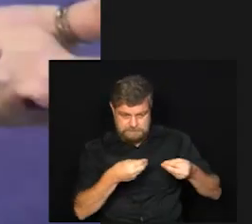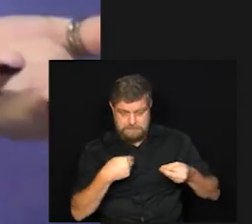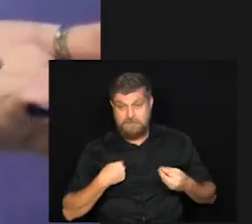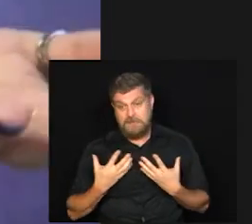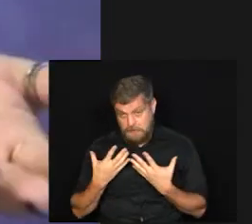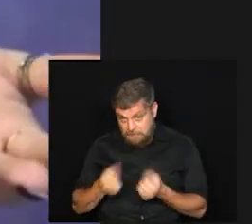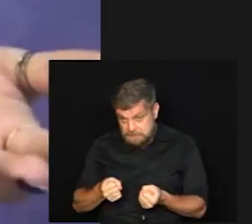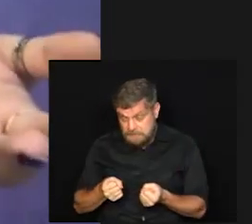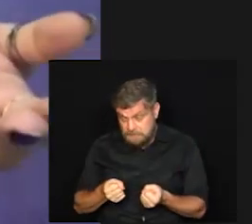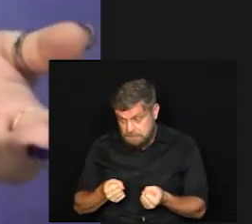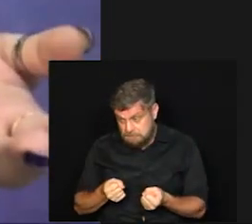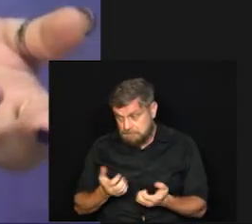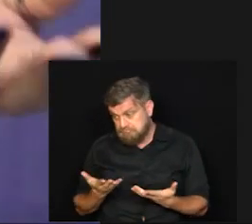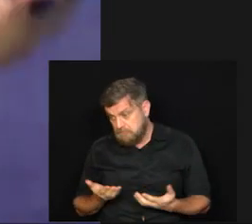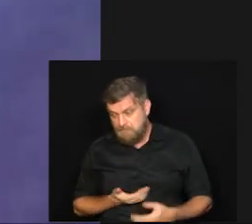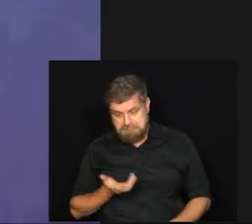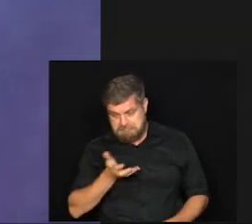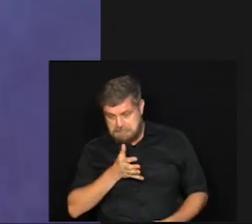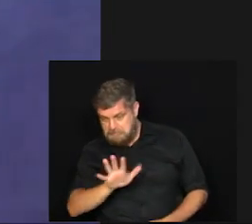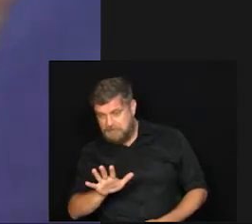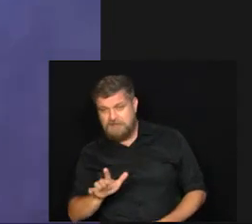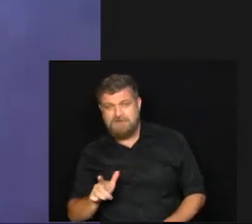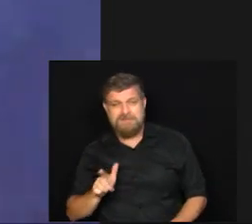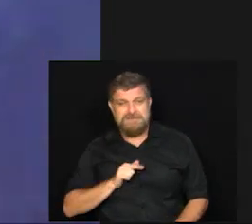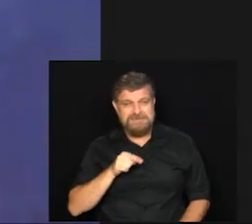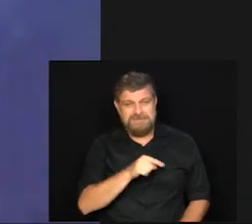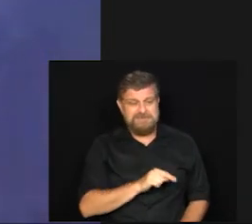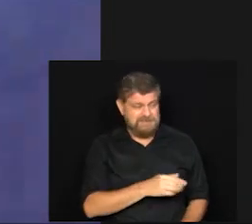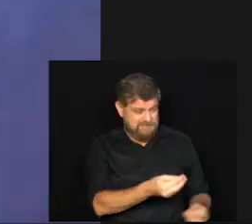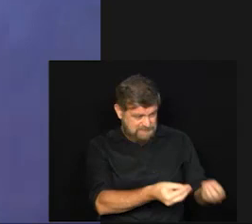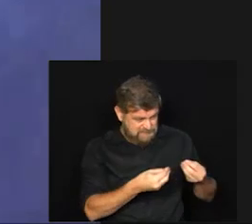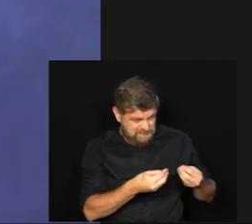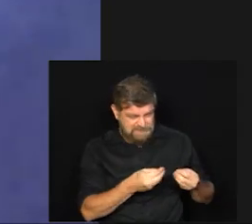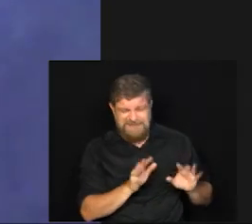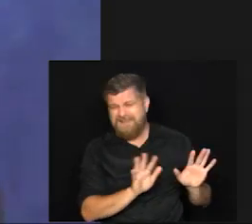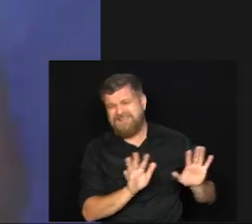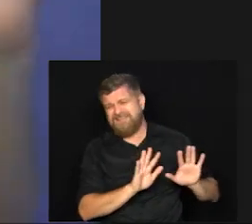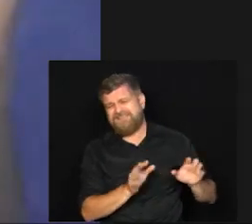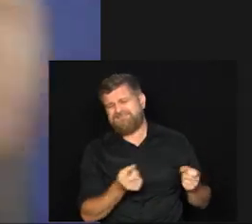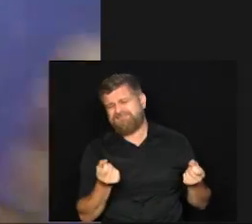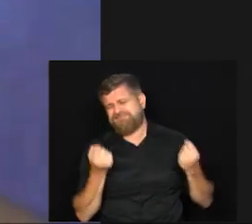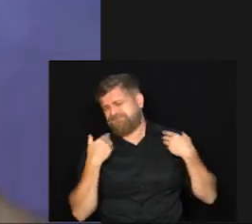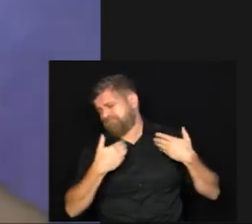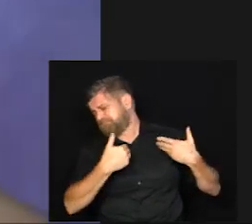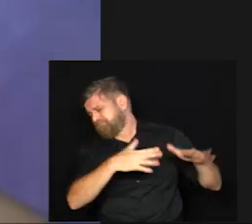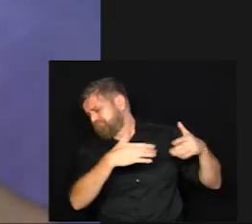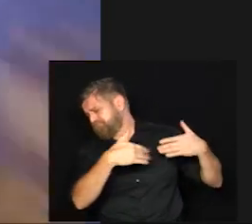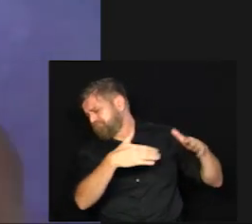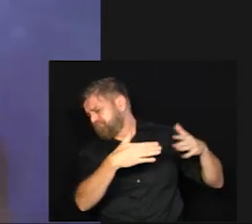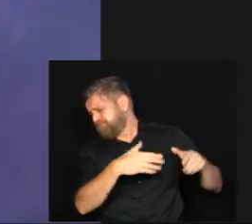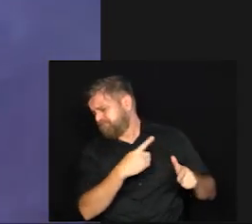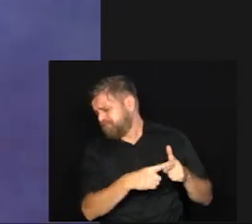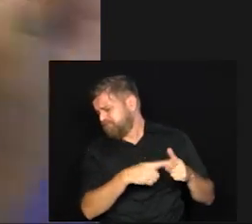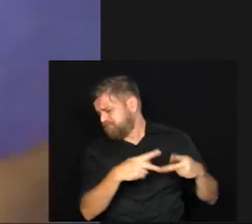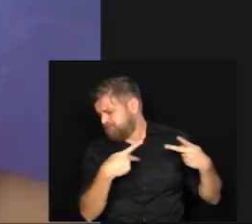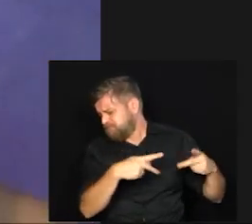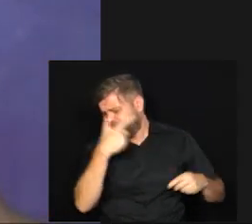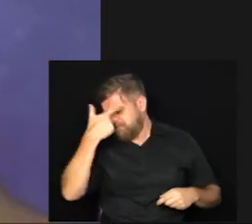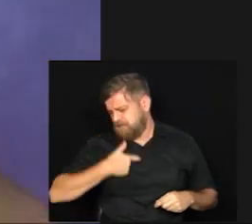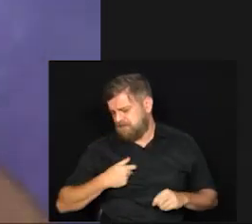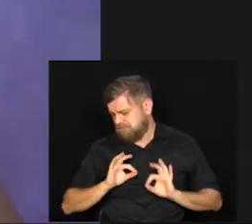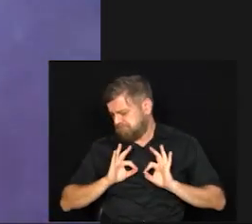aceita se você quiser, né? E nesses casos aí eu não aceito não, muito obrigada, pode ficar para você que eu tô